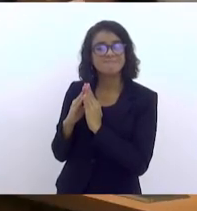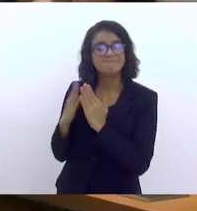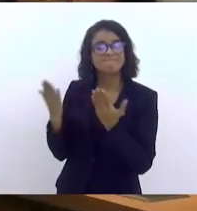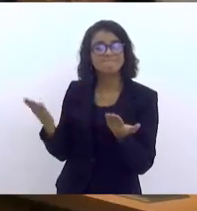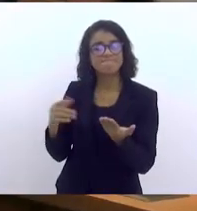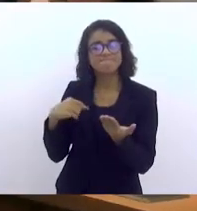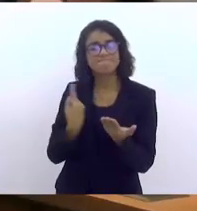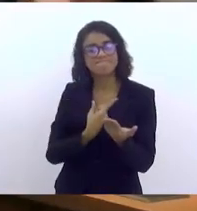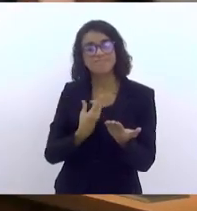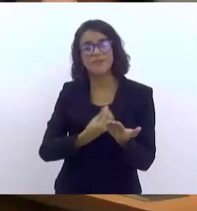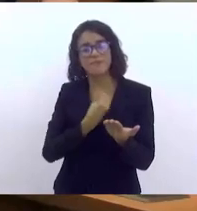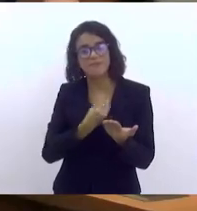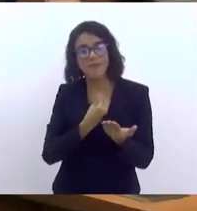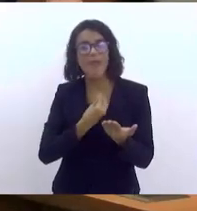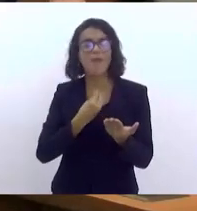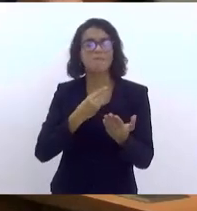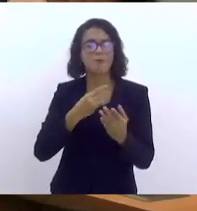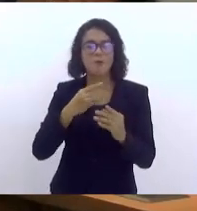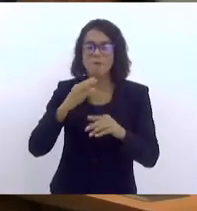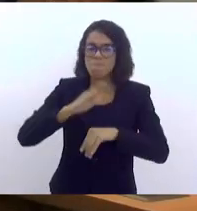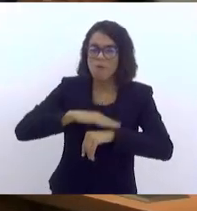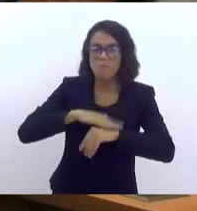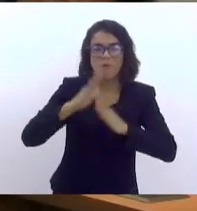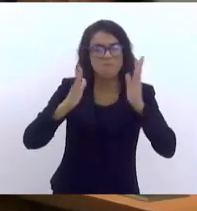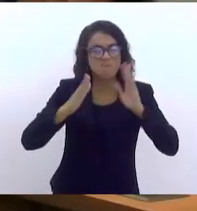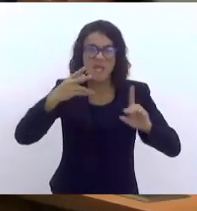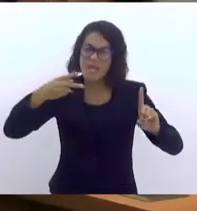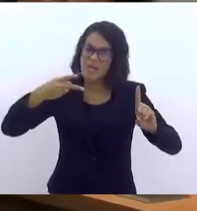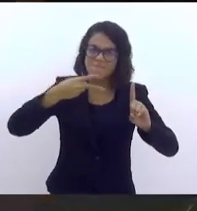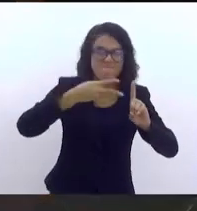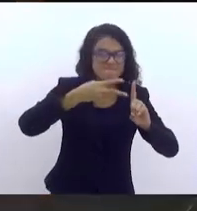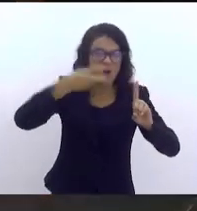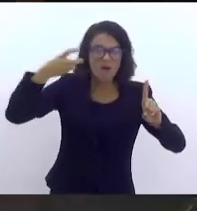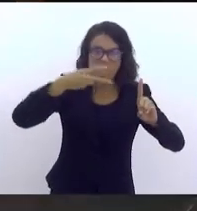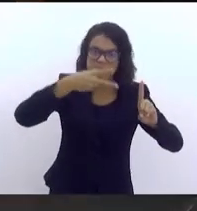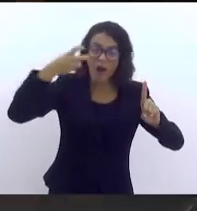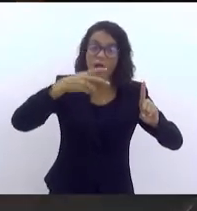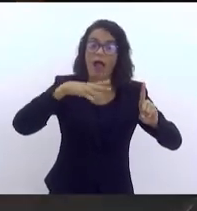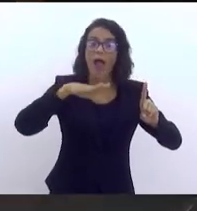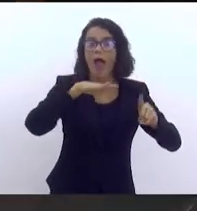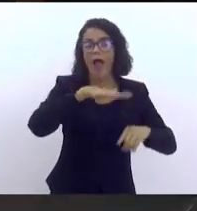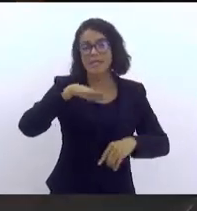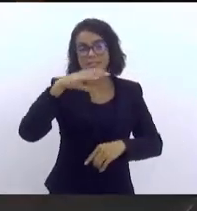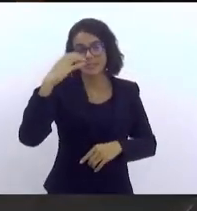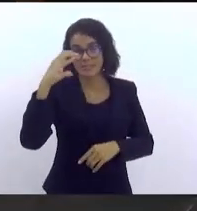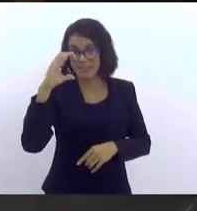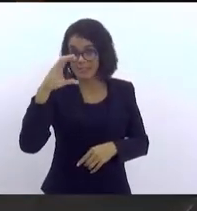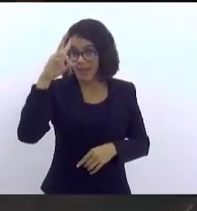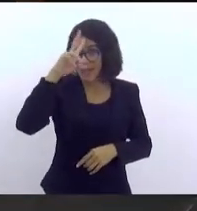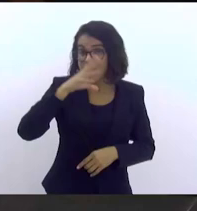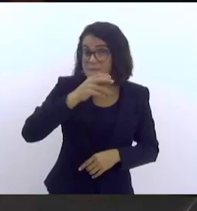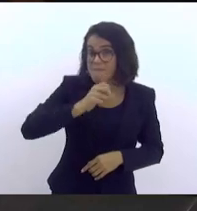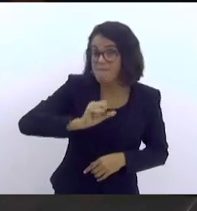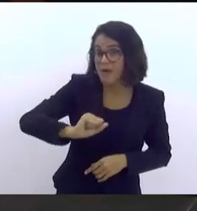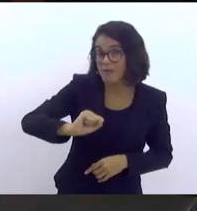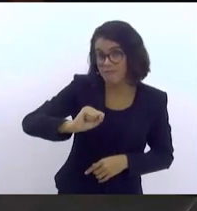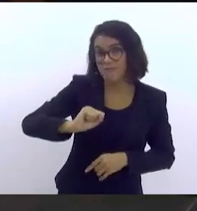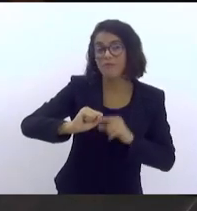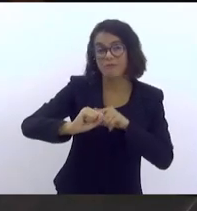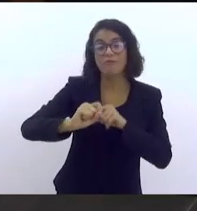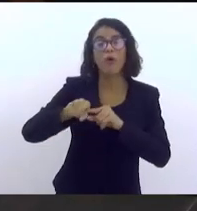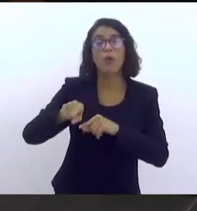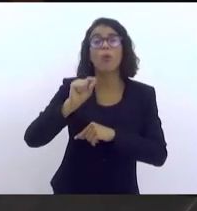vivemos tempo de ataque a ciência e aos cientistas não vamos nos esquecer que Paulo Freire foi